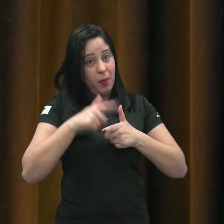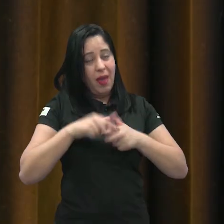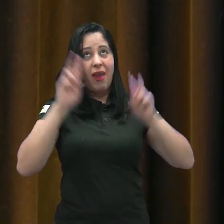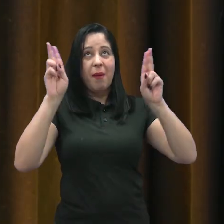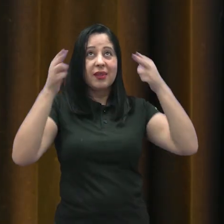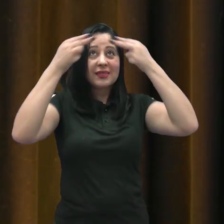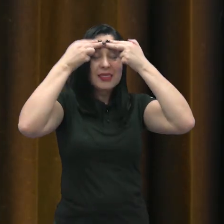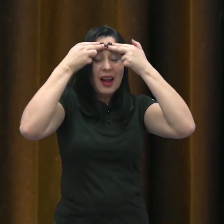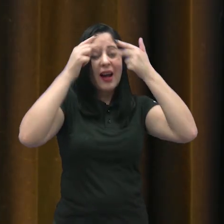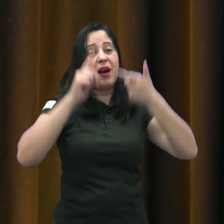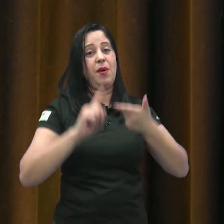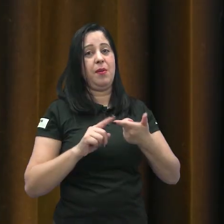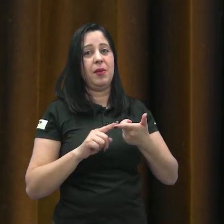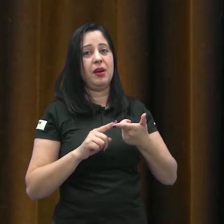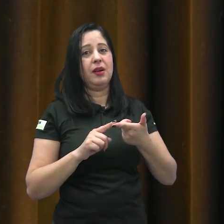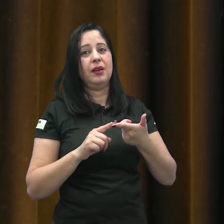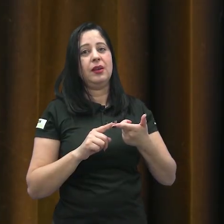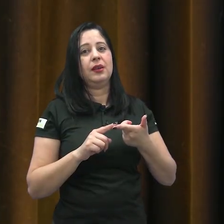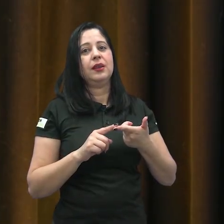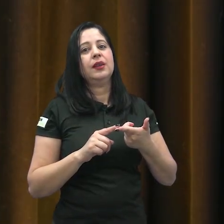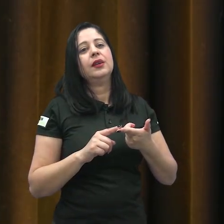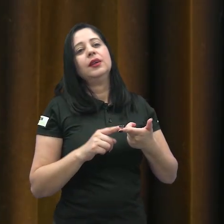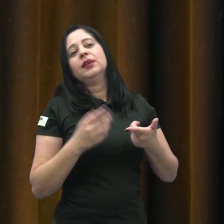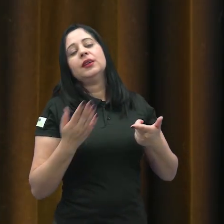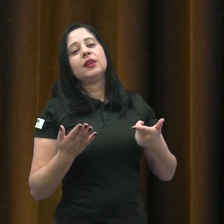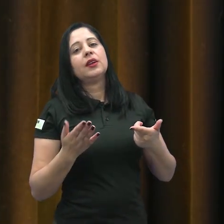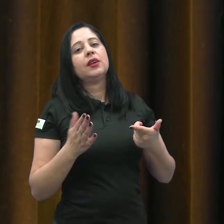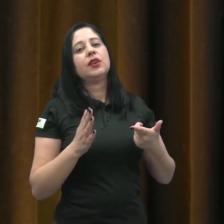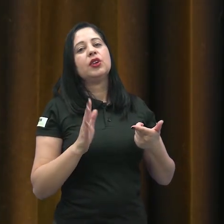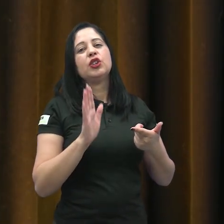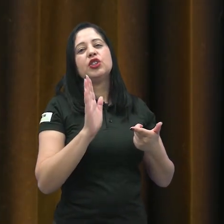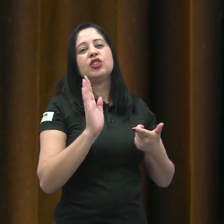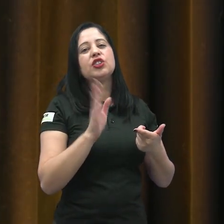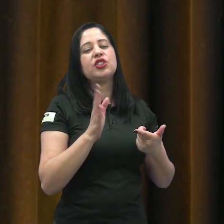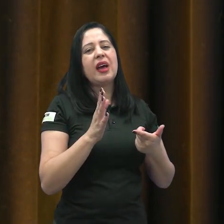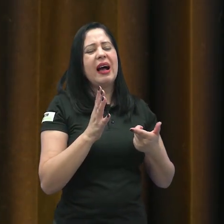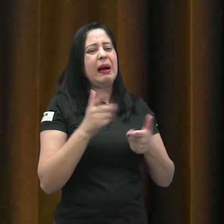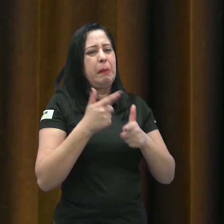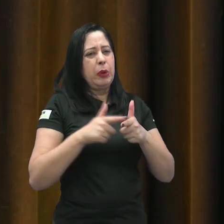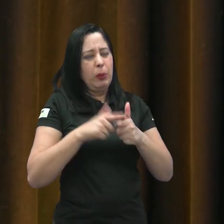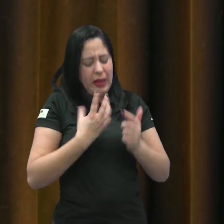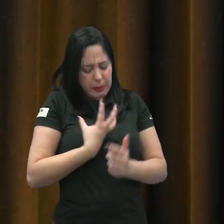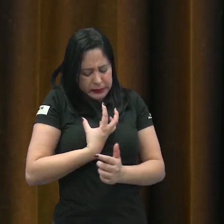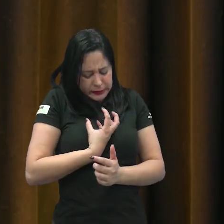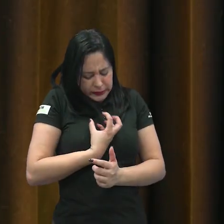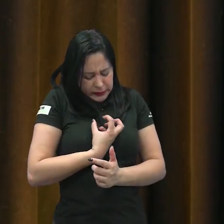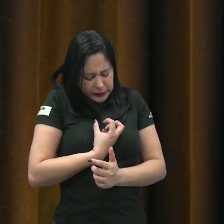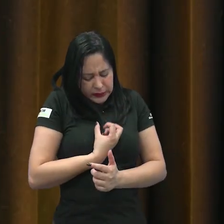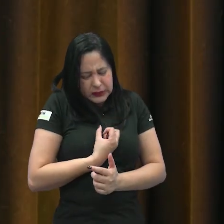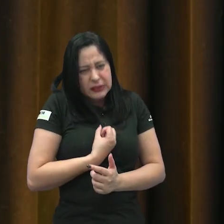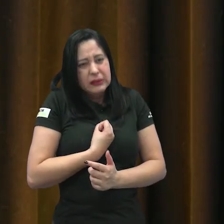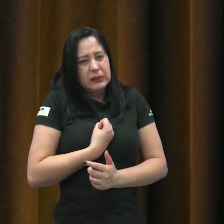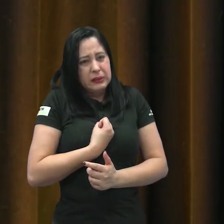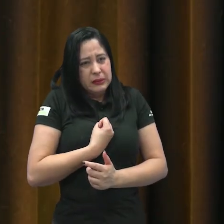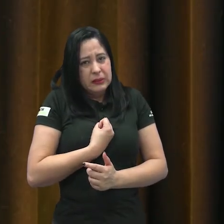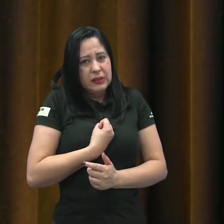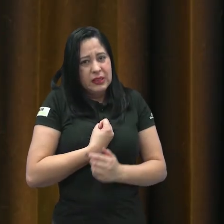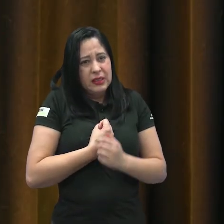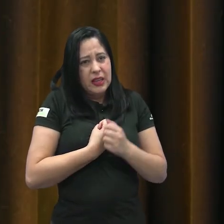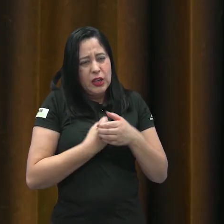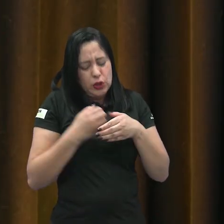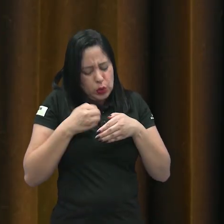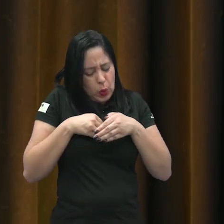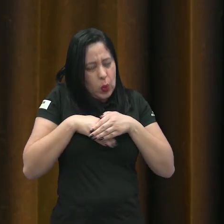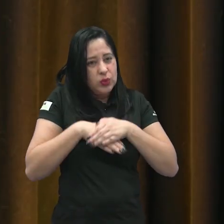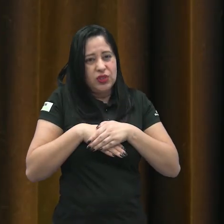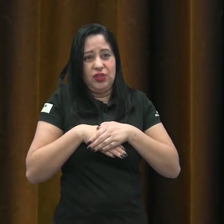traumas, se você já tem situações muito enraizadas, doloridas dentro de você, você vai ter muito